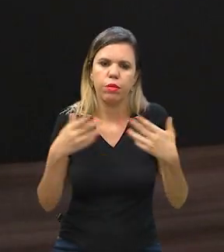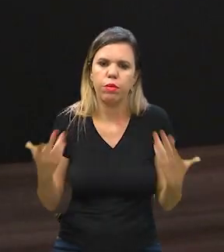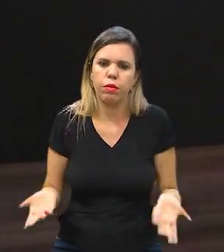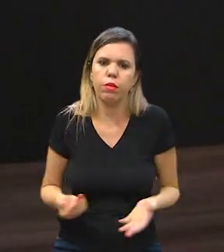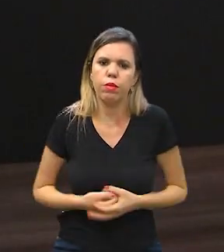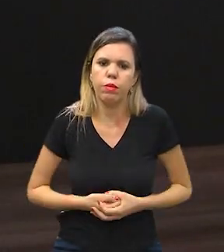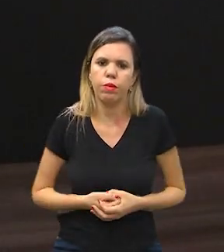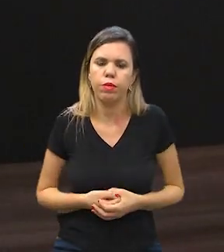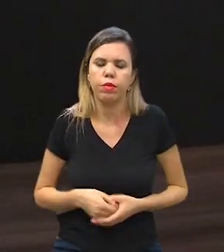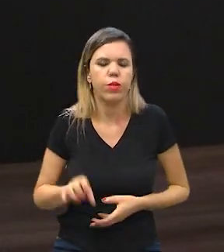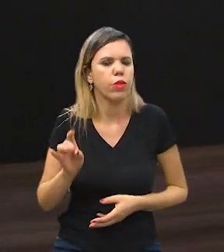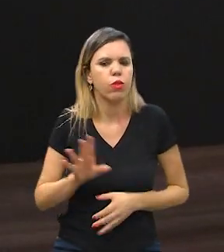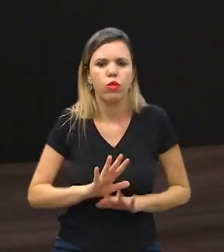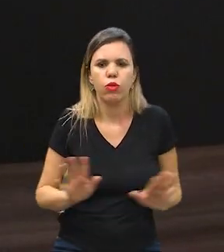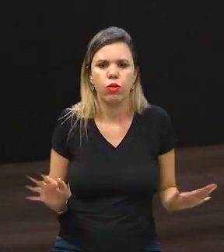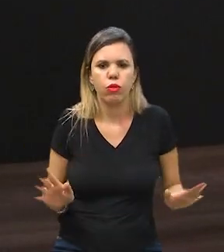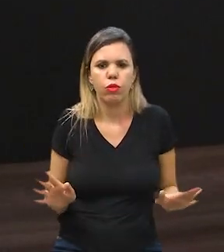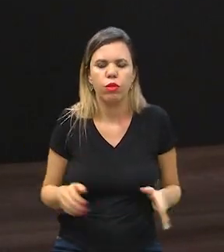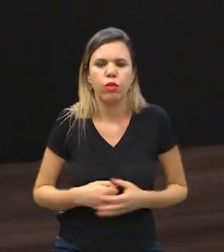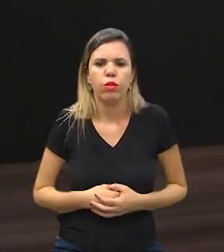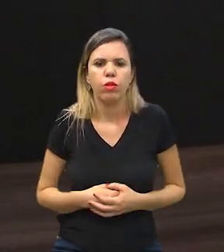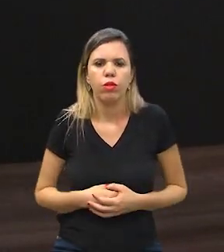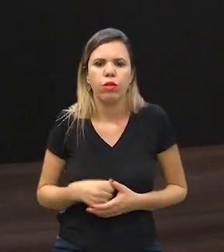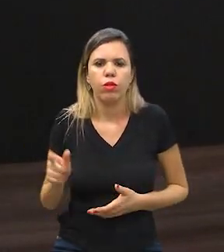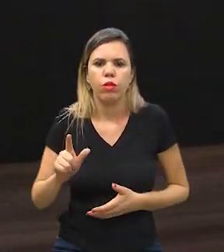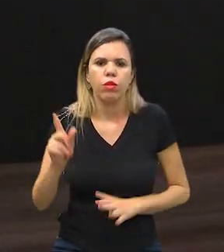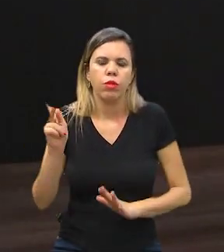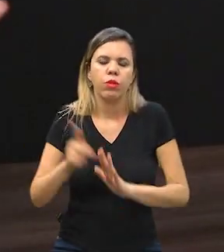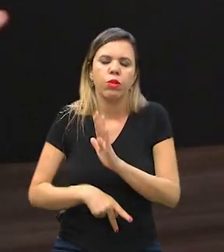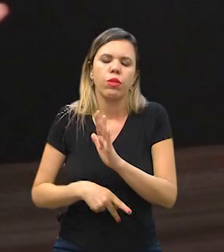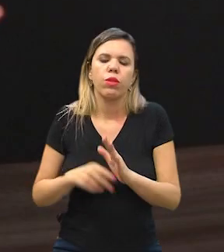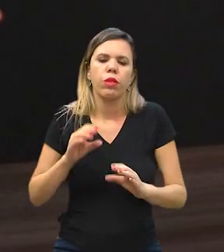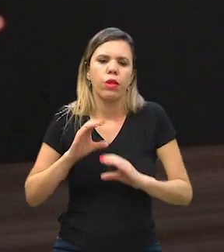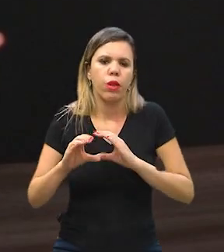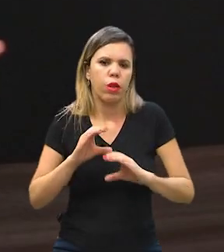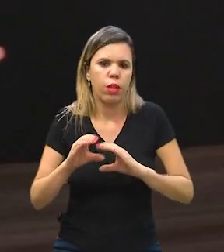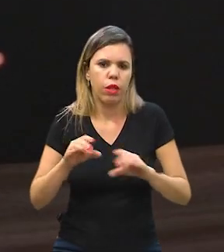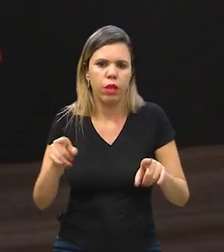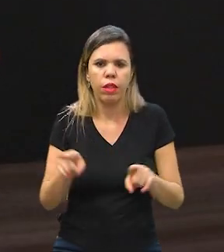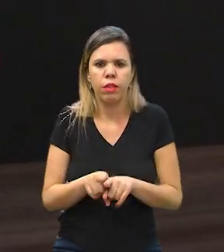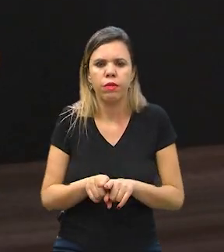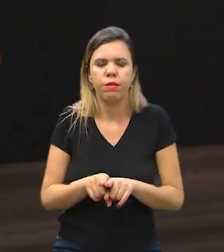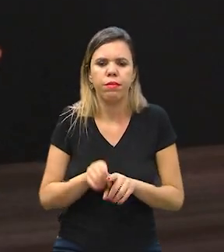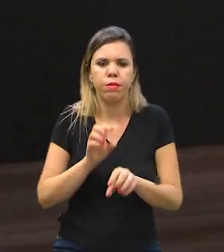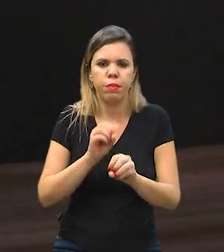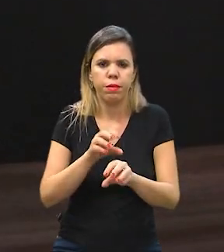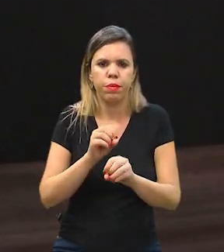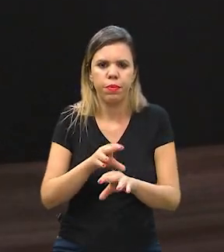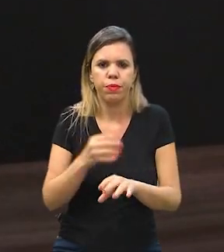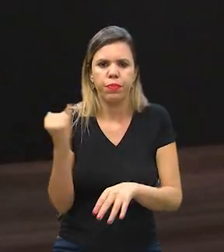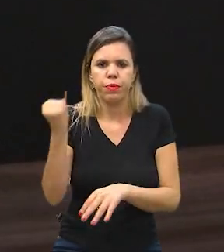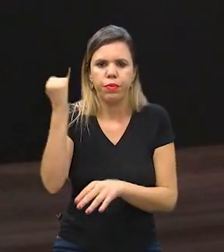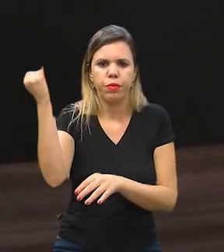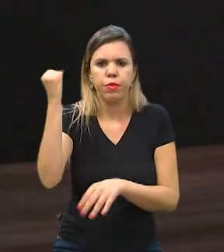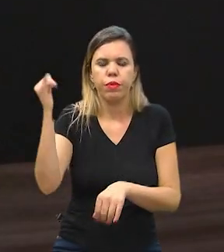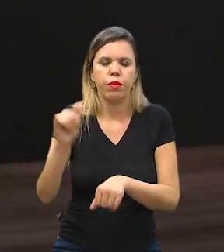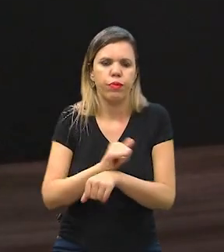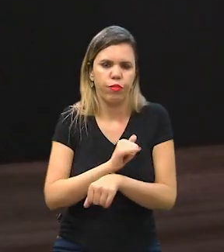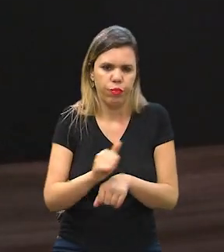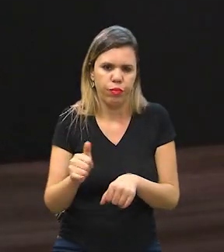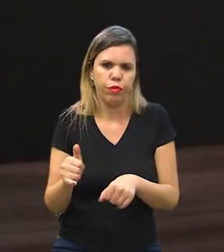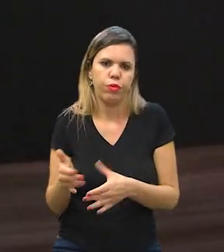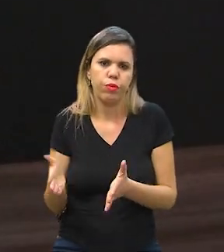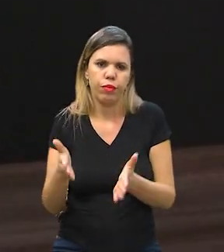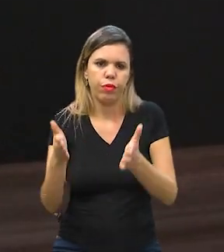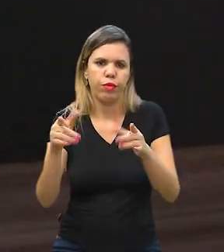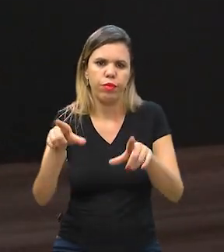das pessoas, não só através, claro, de um projeto de comunicação, mas também através da educação, caminhos